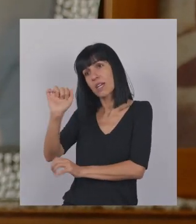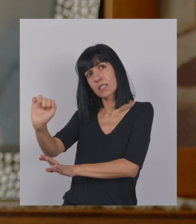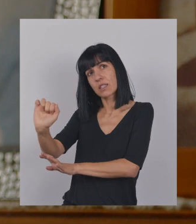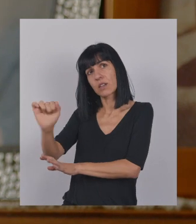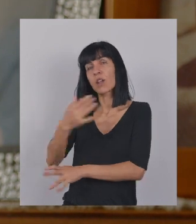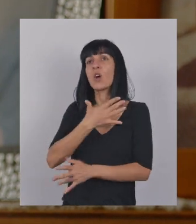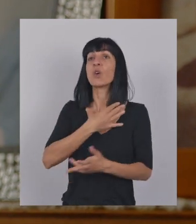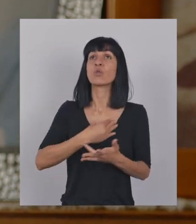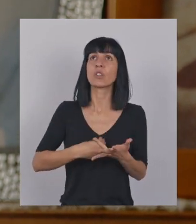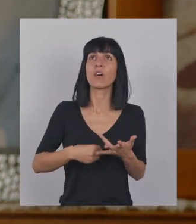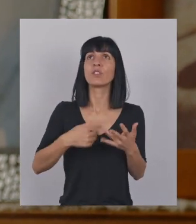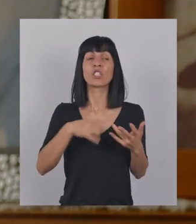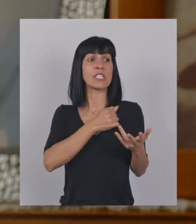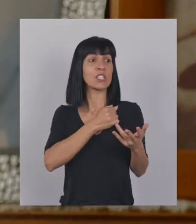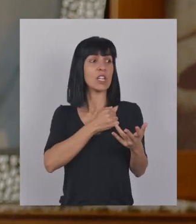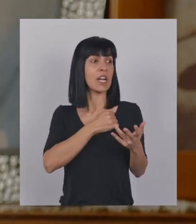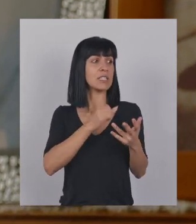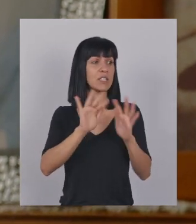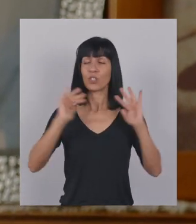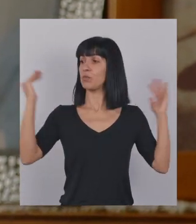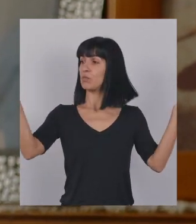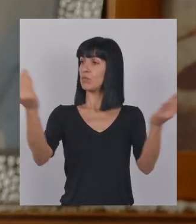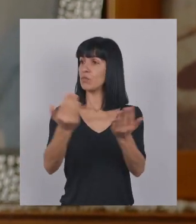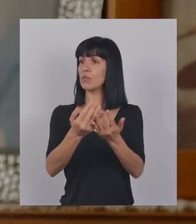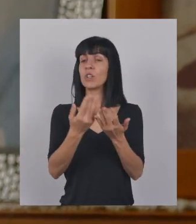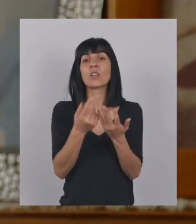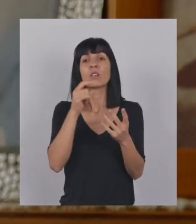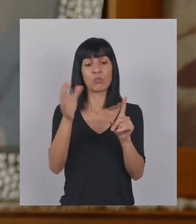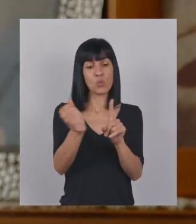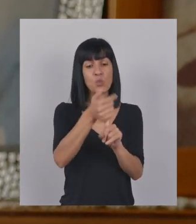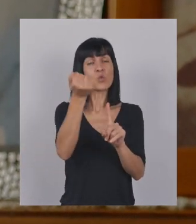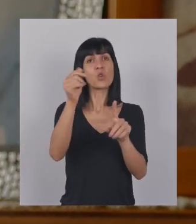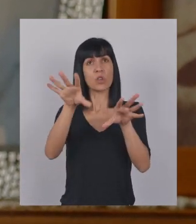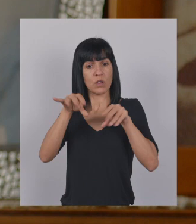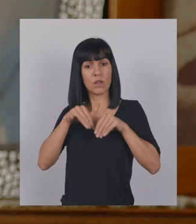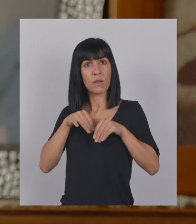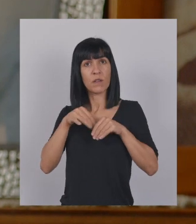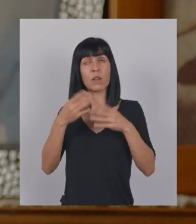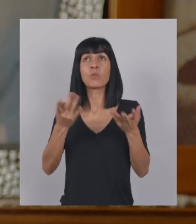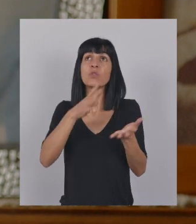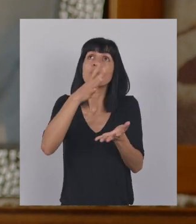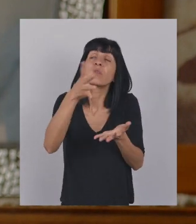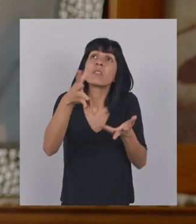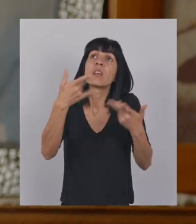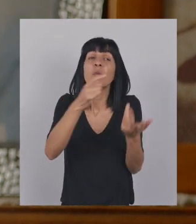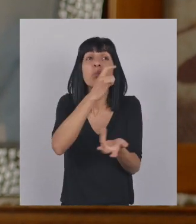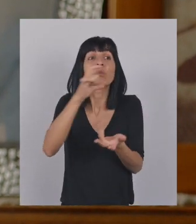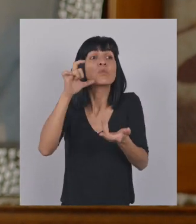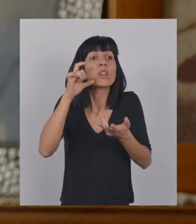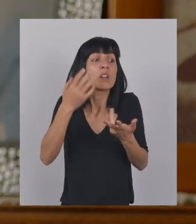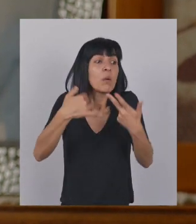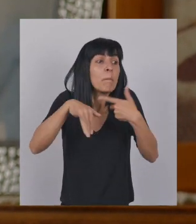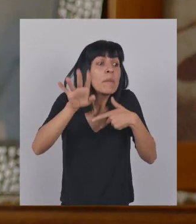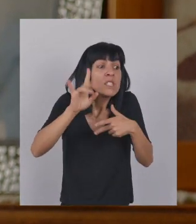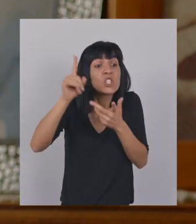ela gostava muito das casas que eles nos deixassem ficar com as casas que me tinham dito mas se ele